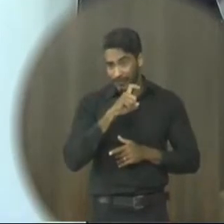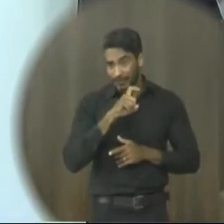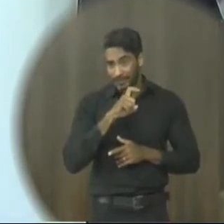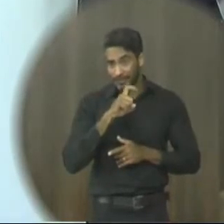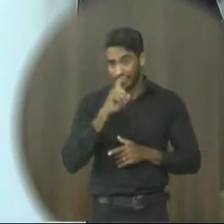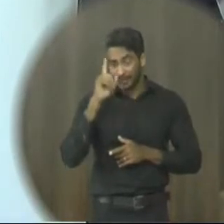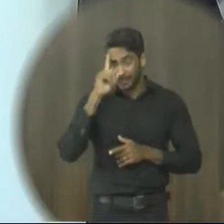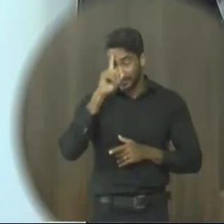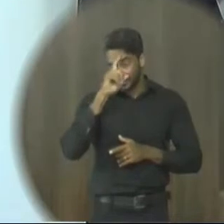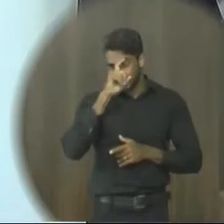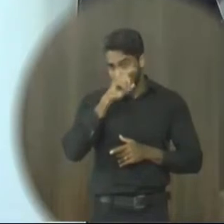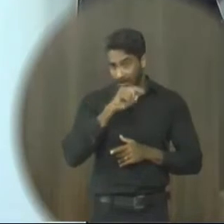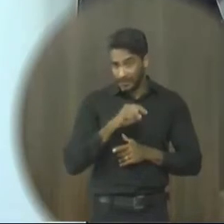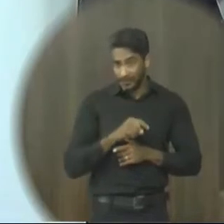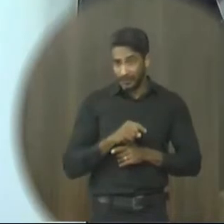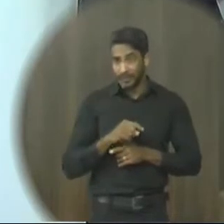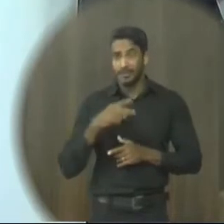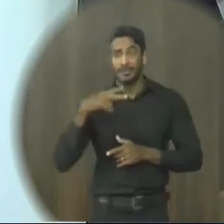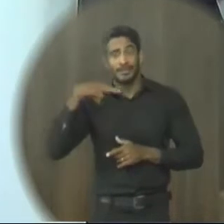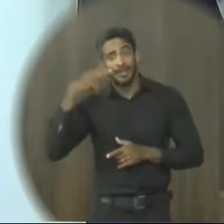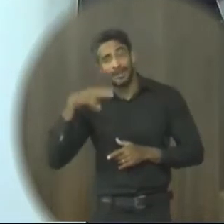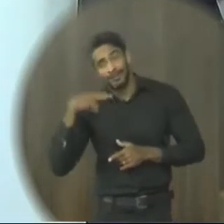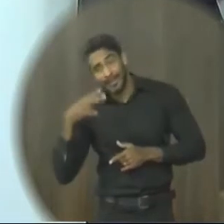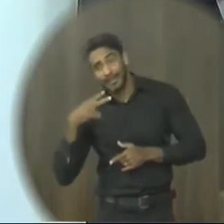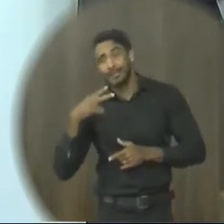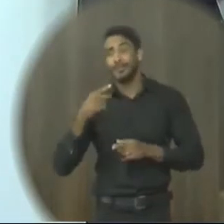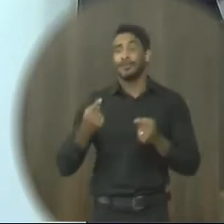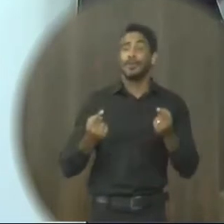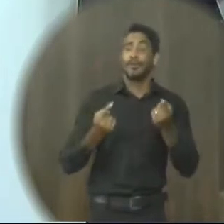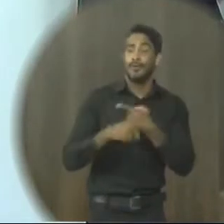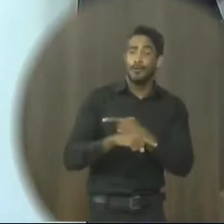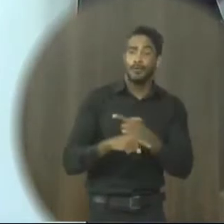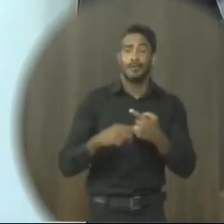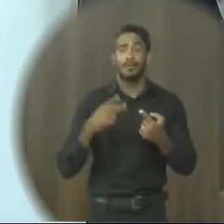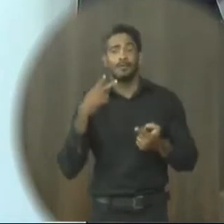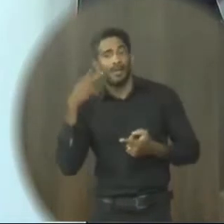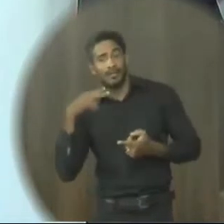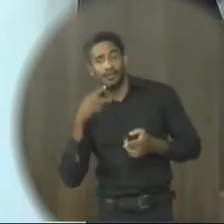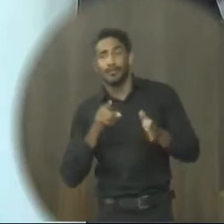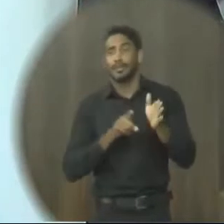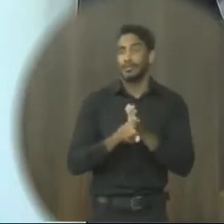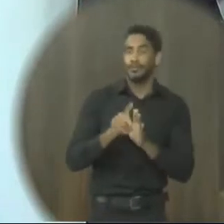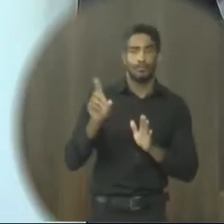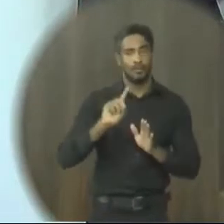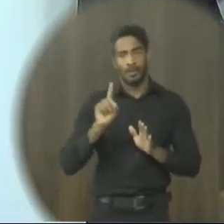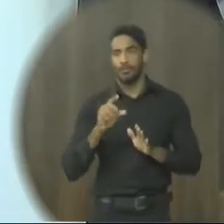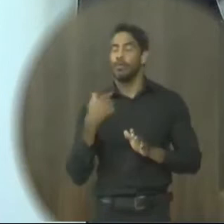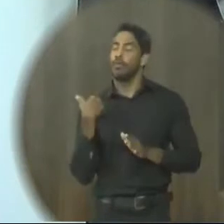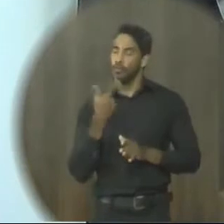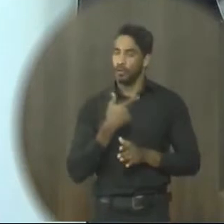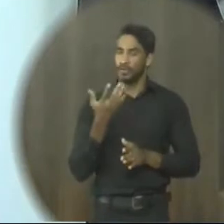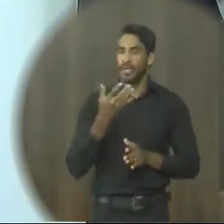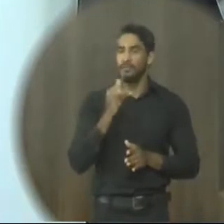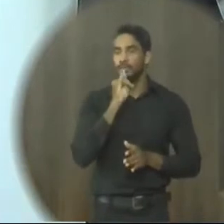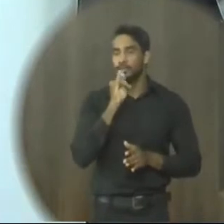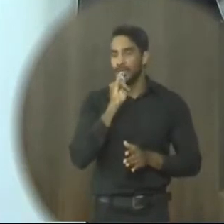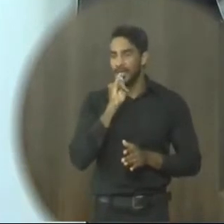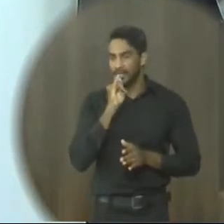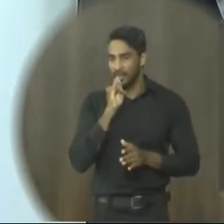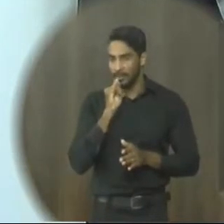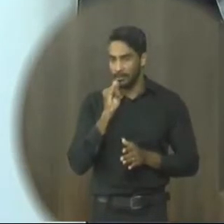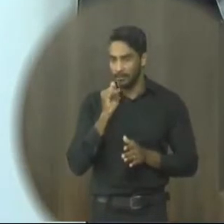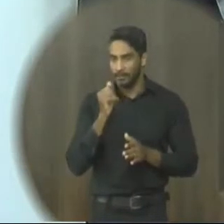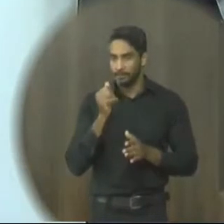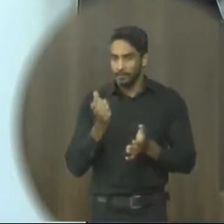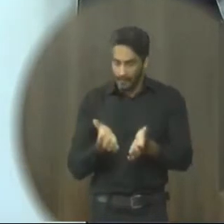fica difícil. Aí põe o vereador em posição, o vereador questiona. Não é isso. Nós queremos, por exemplo, a marca está no